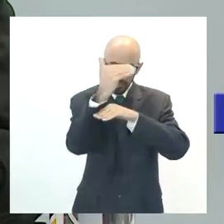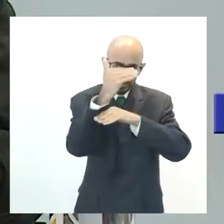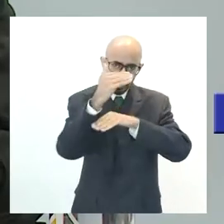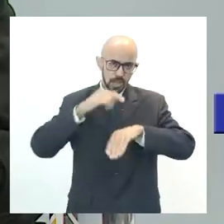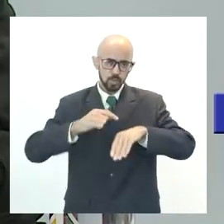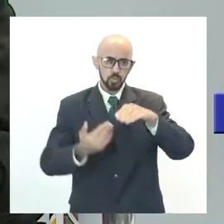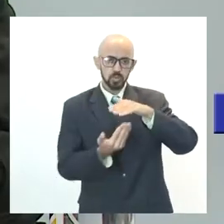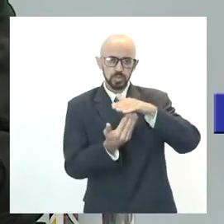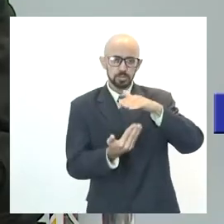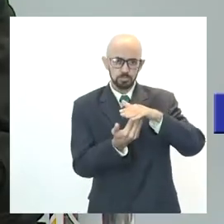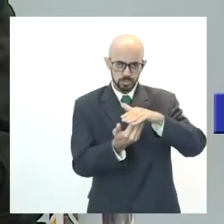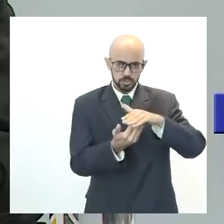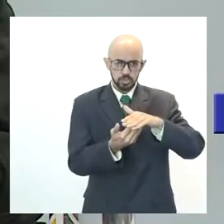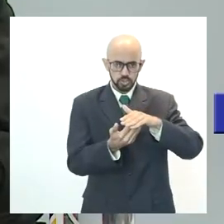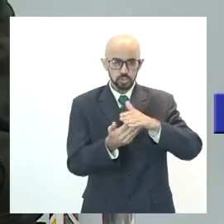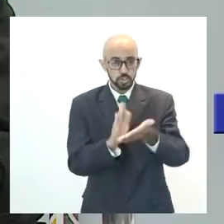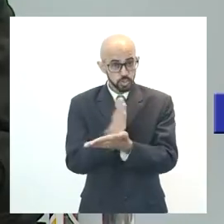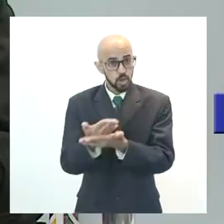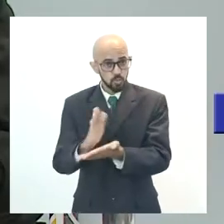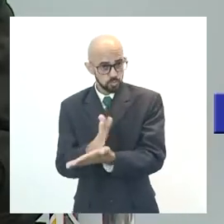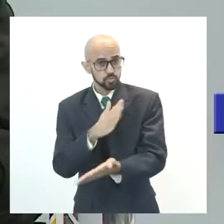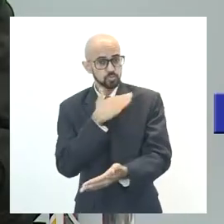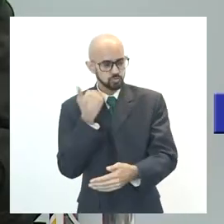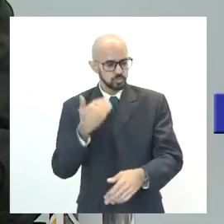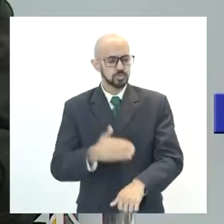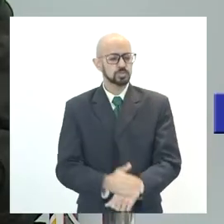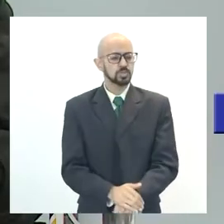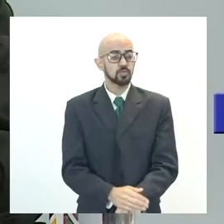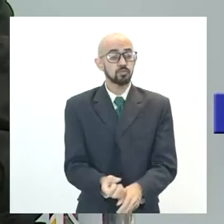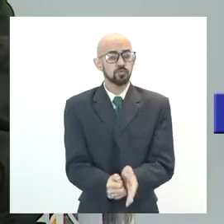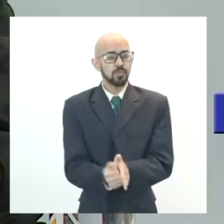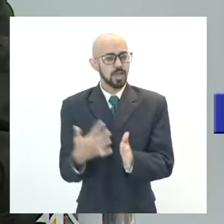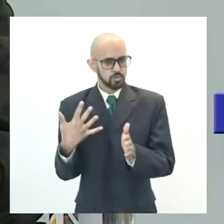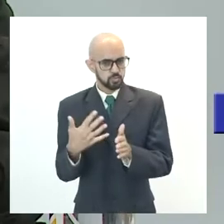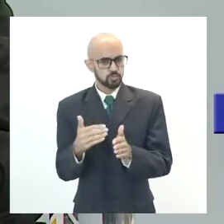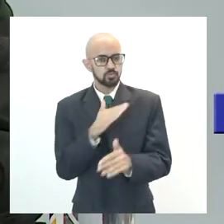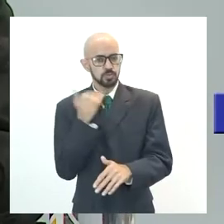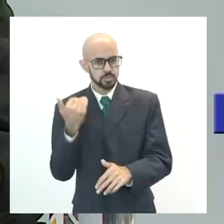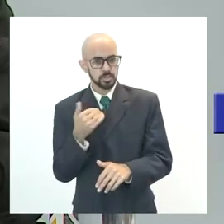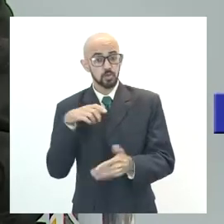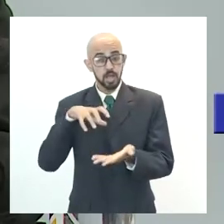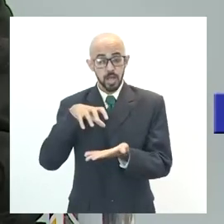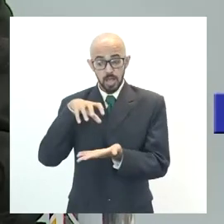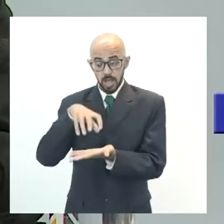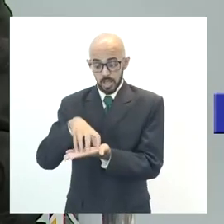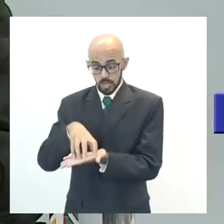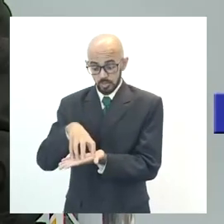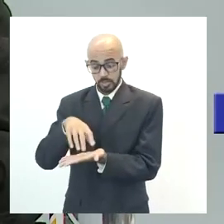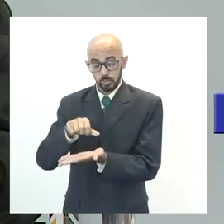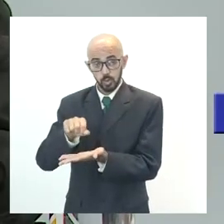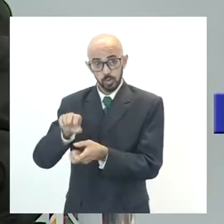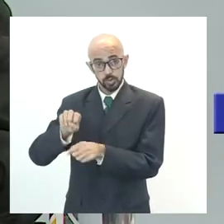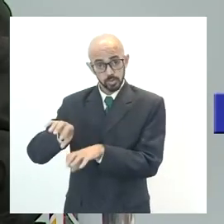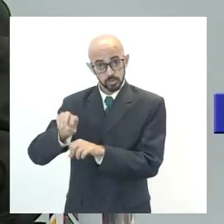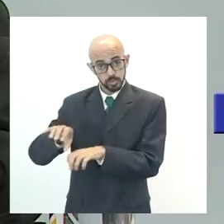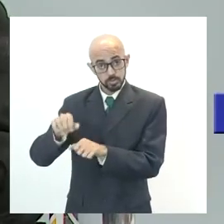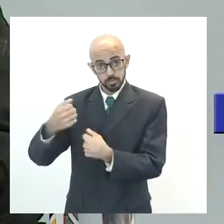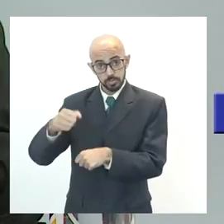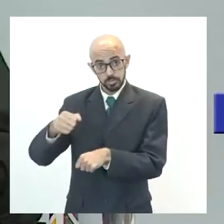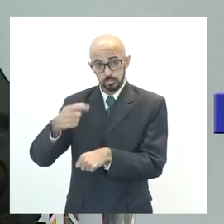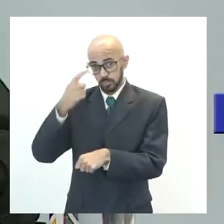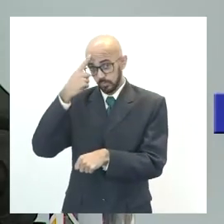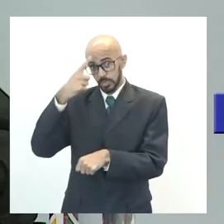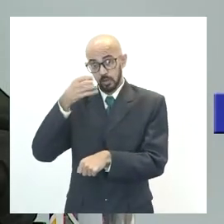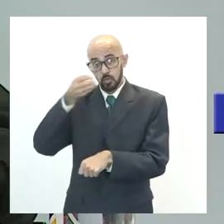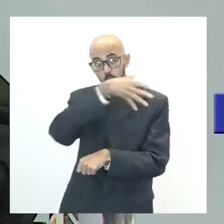vidas e Multiplayer onde faleceram a área de educação foi uma área que teve que se Reinventar porque senão ela ia ficar